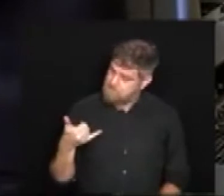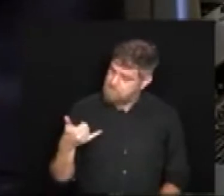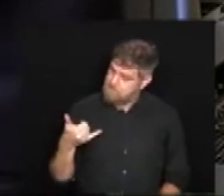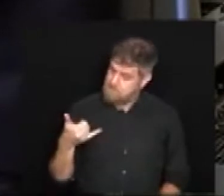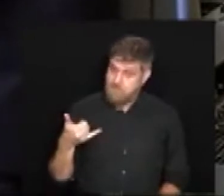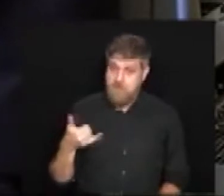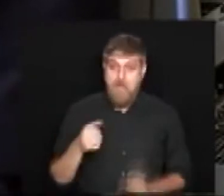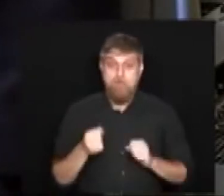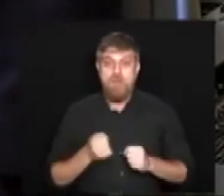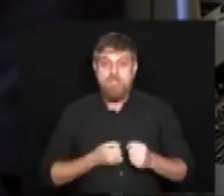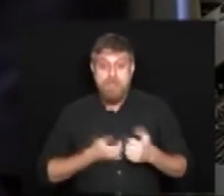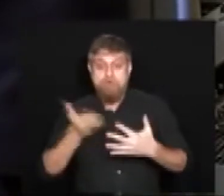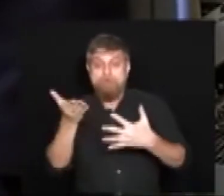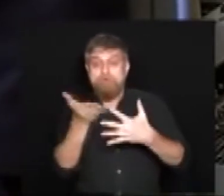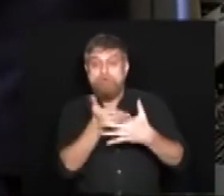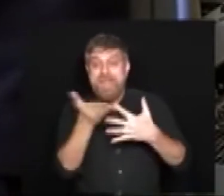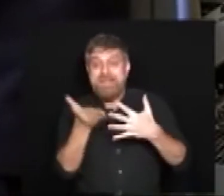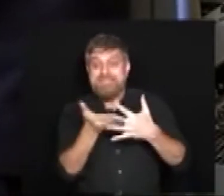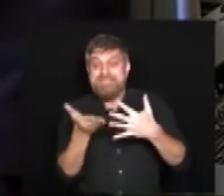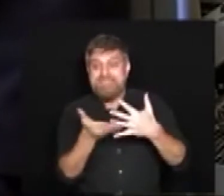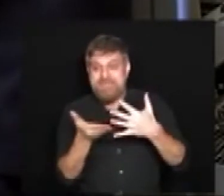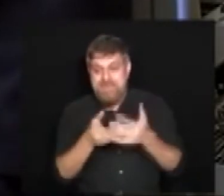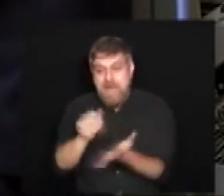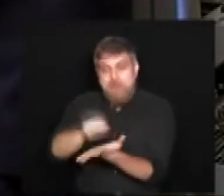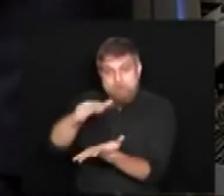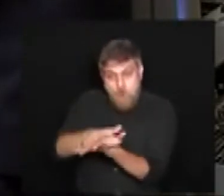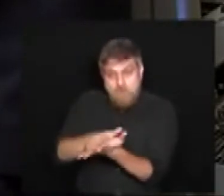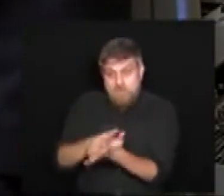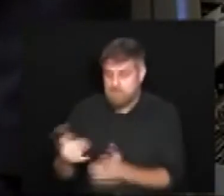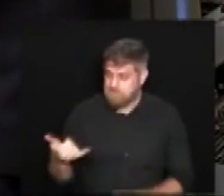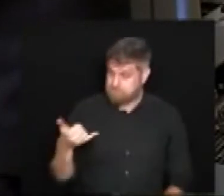Poder fazer o parcelamento.